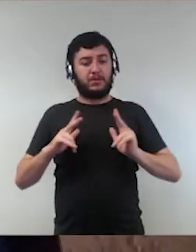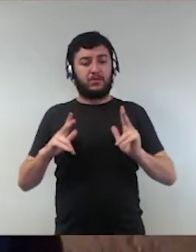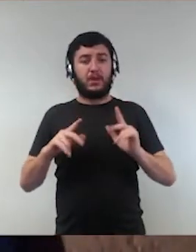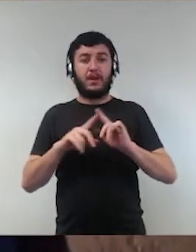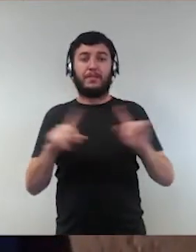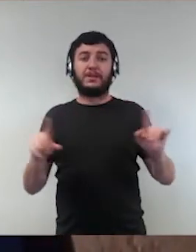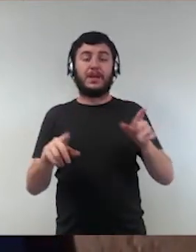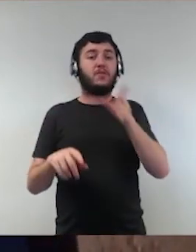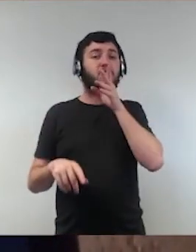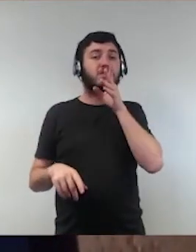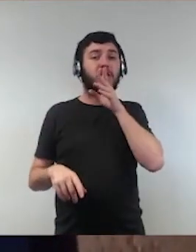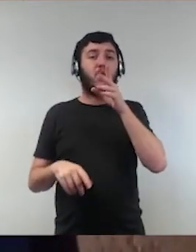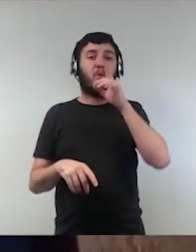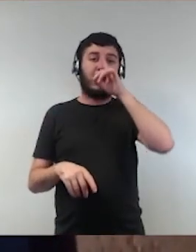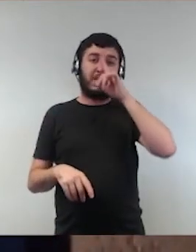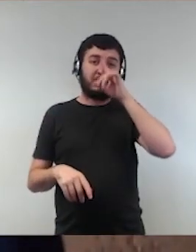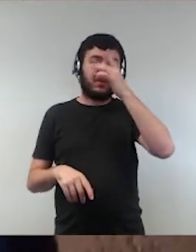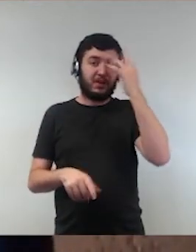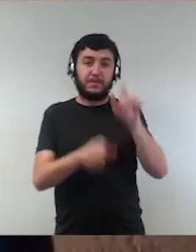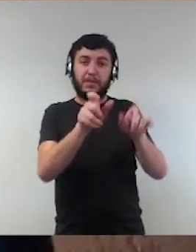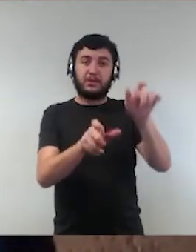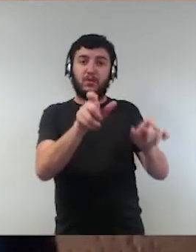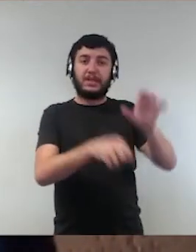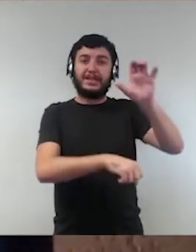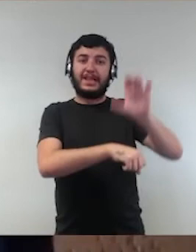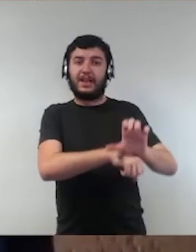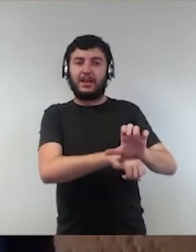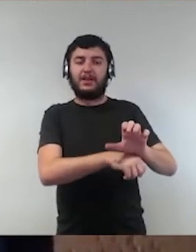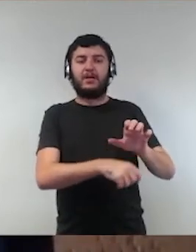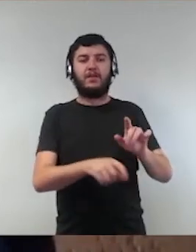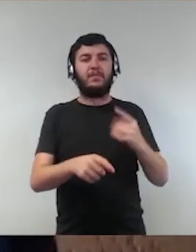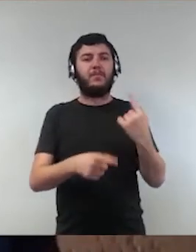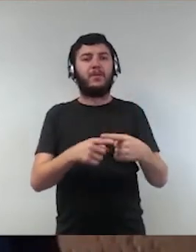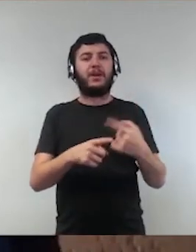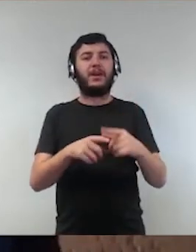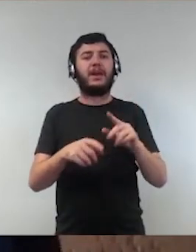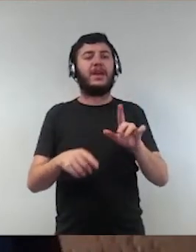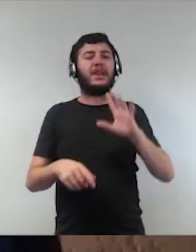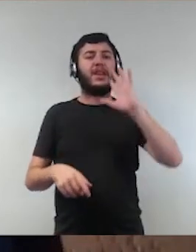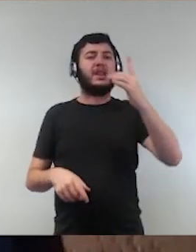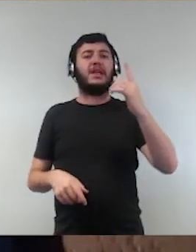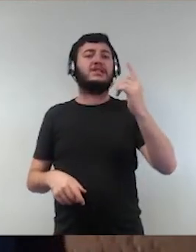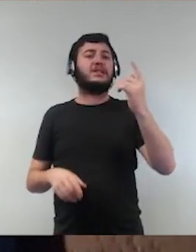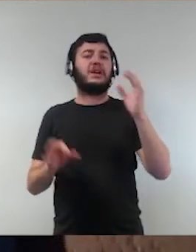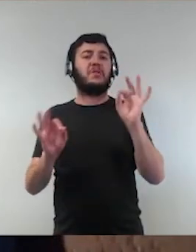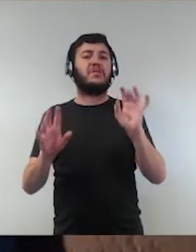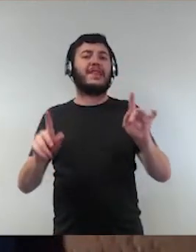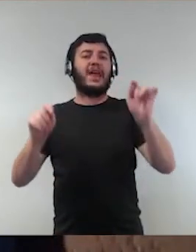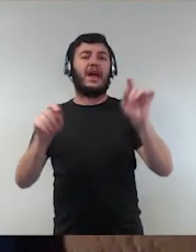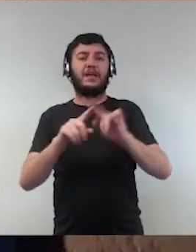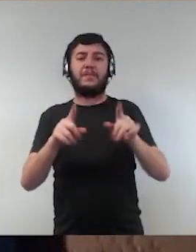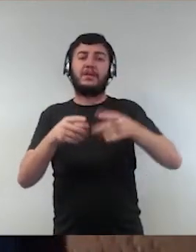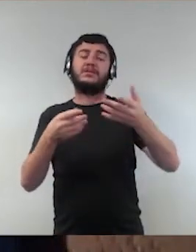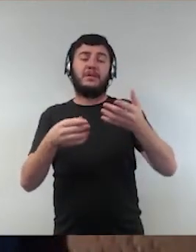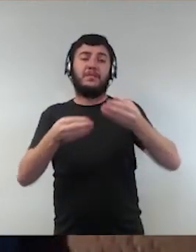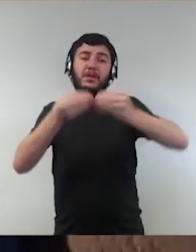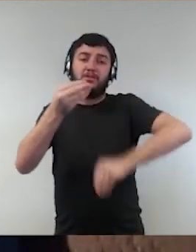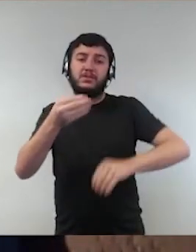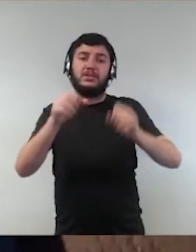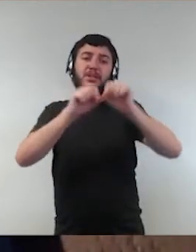não fazendo essa distinção, você ilide, você dificulta que instrumentos e sistemas que